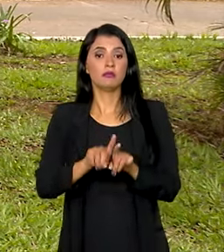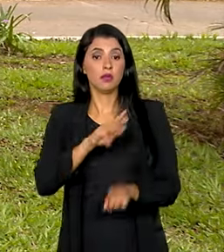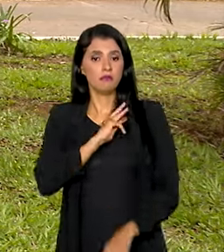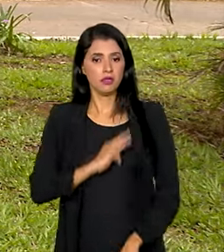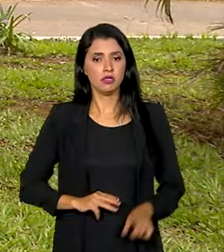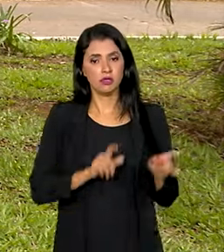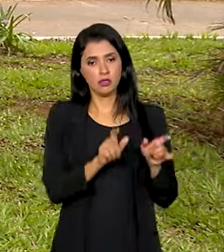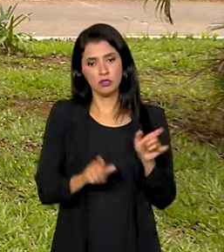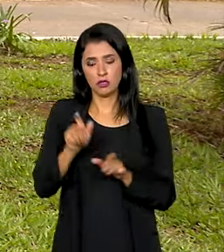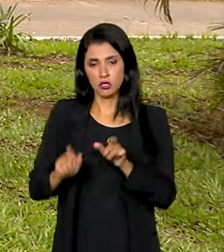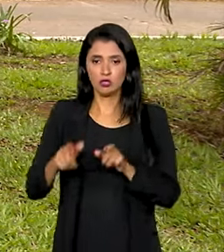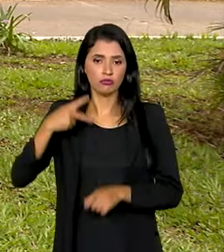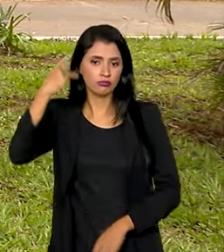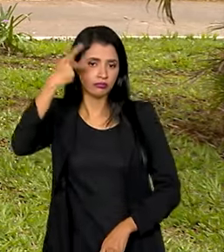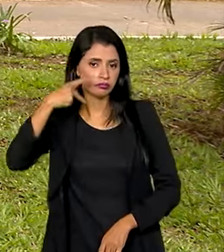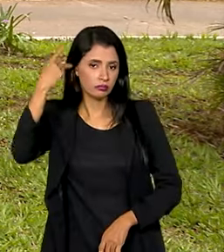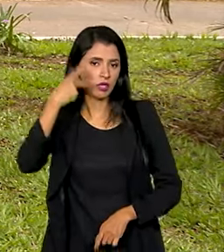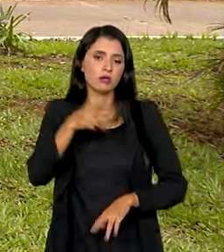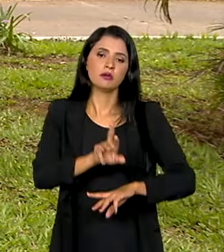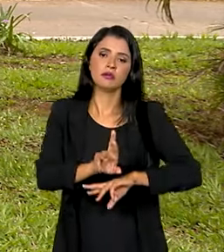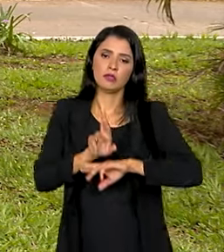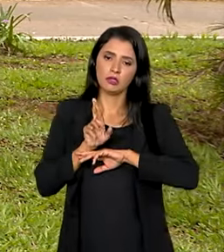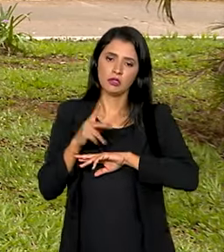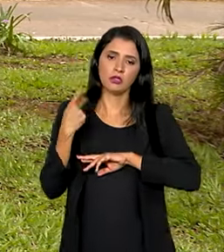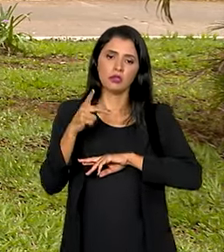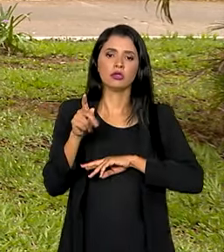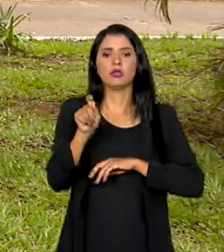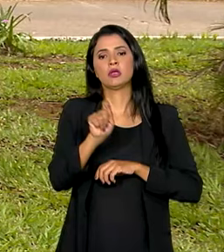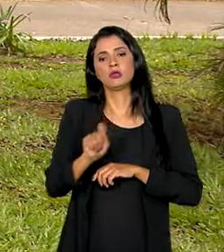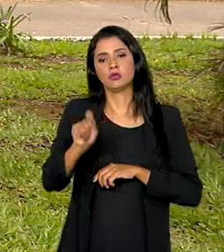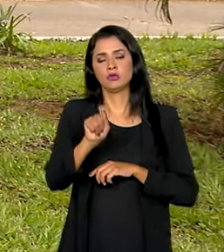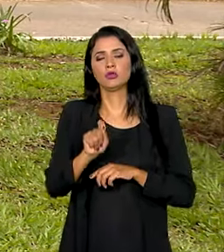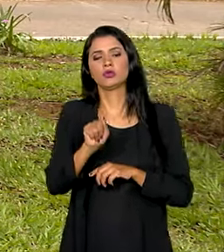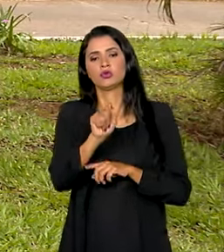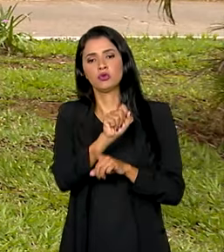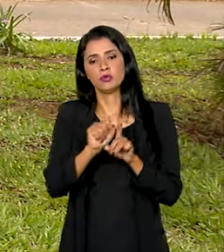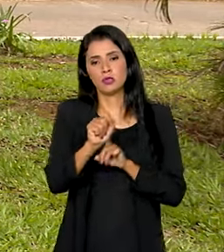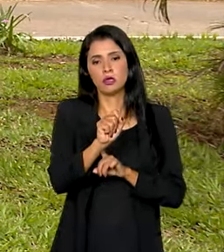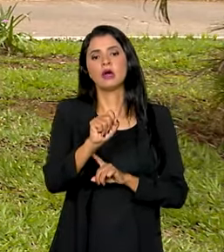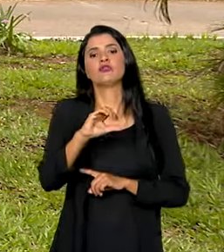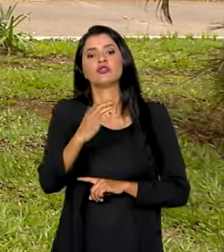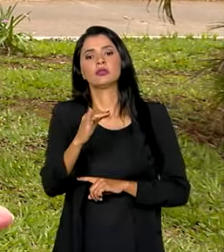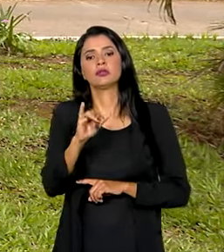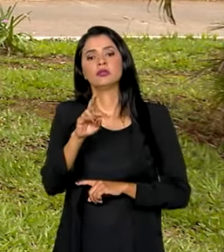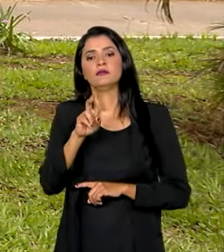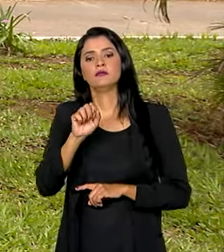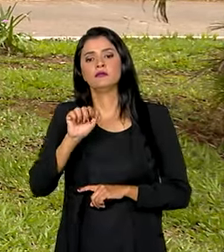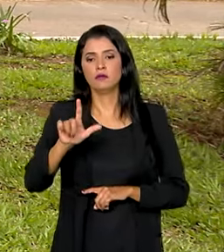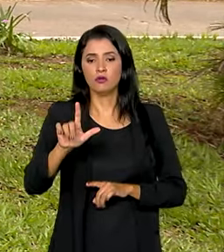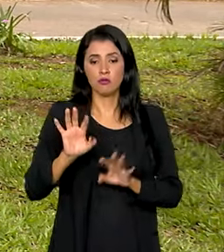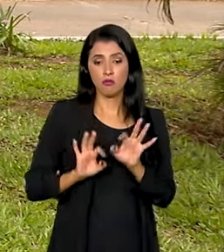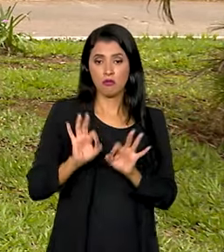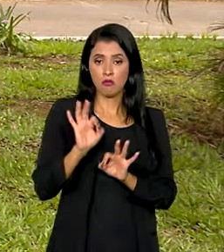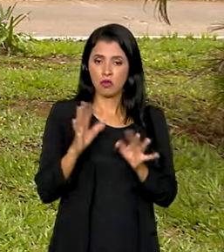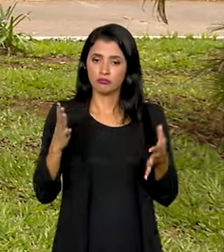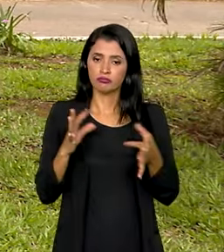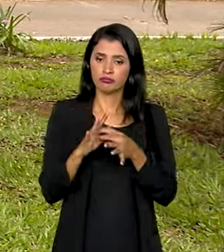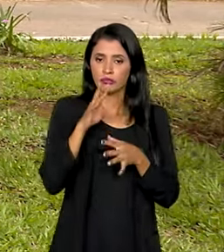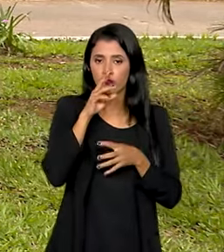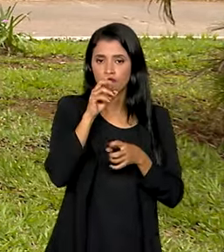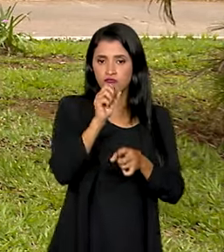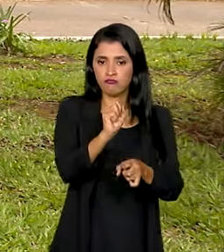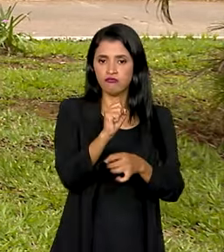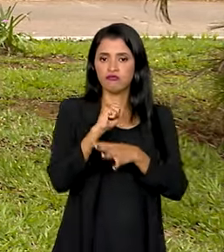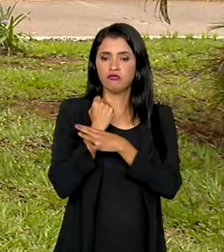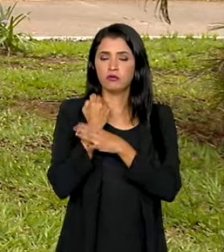Estado, parlamentares e representantes da sociedade civil. Um plano de ações integradas das forças de segurança